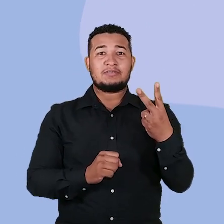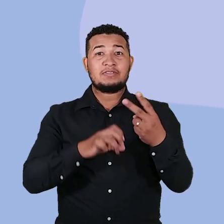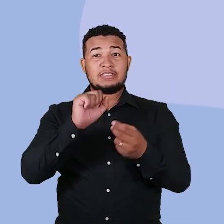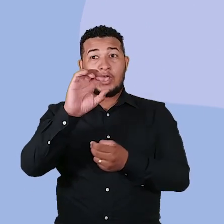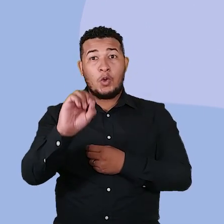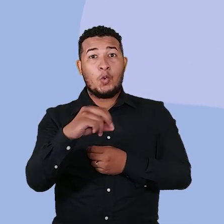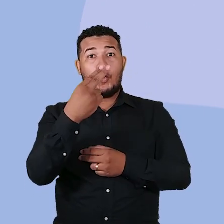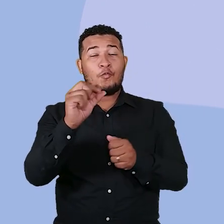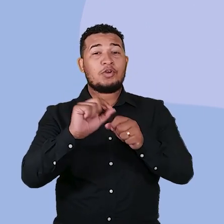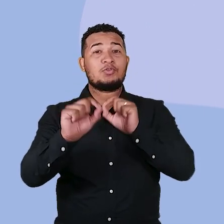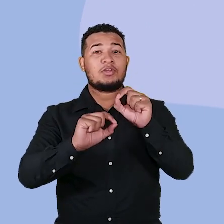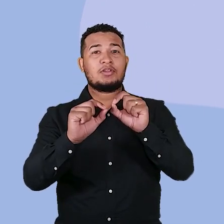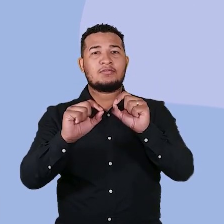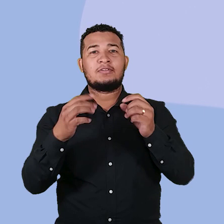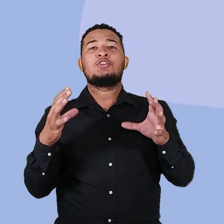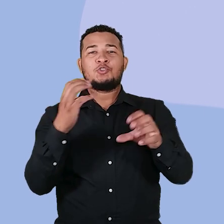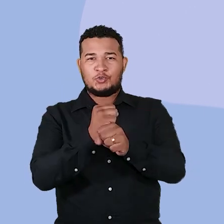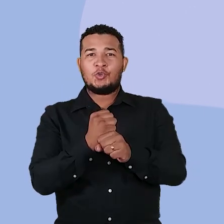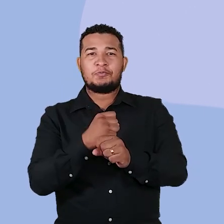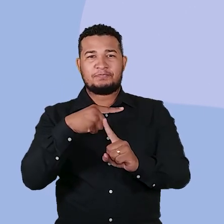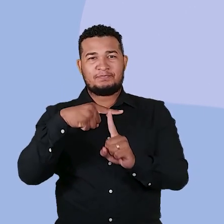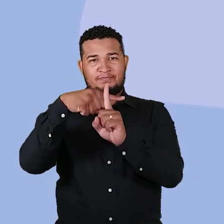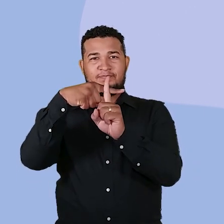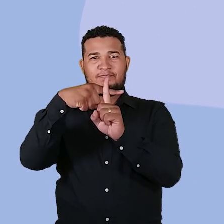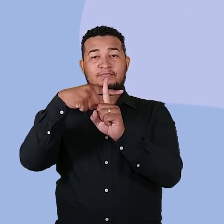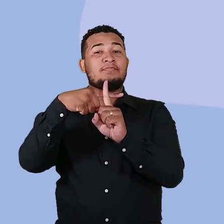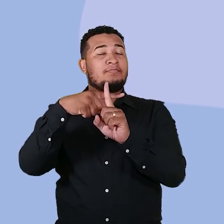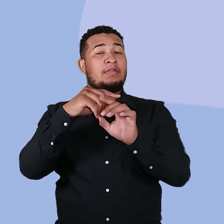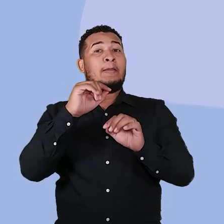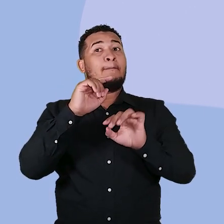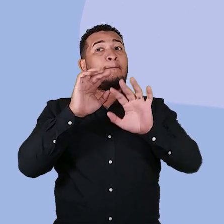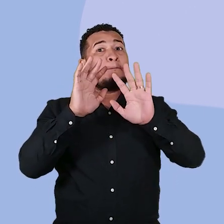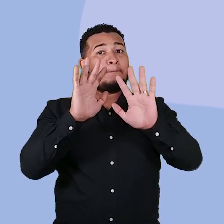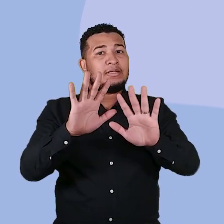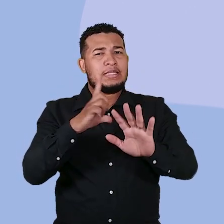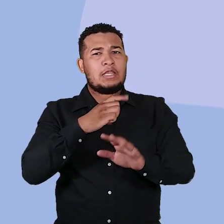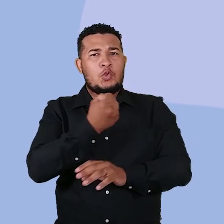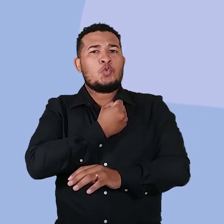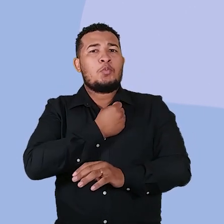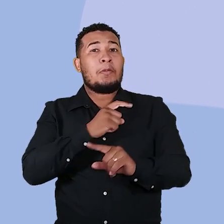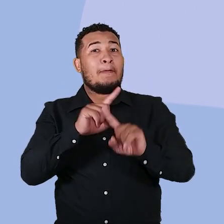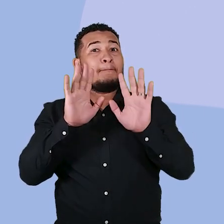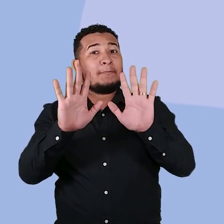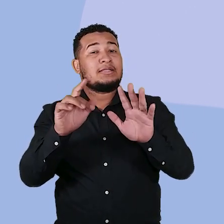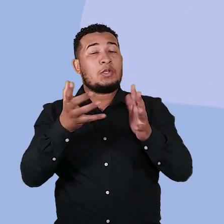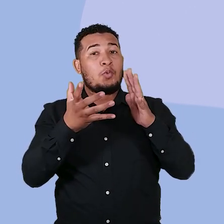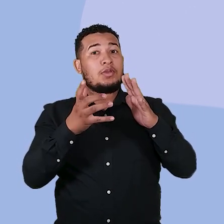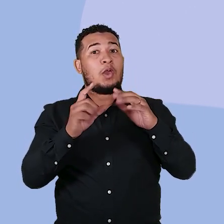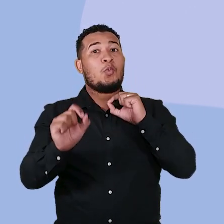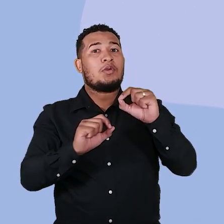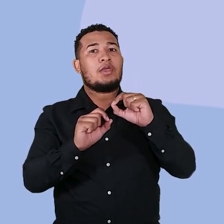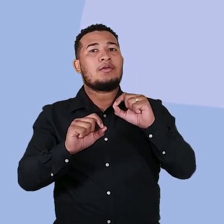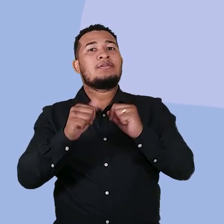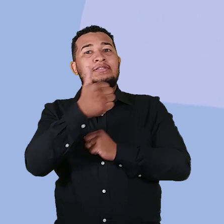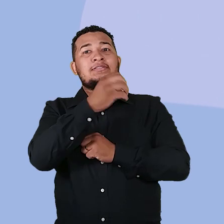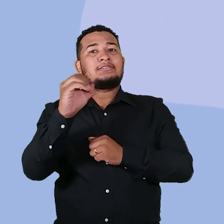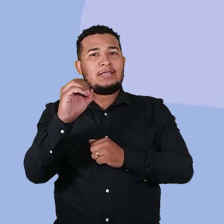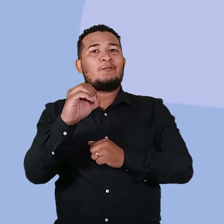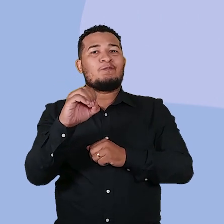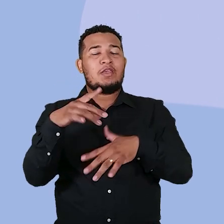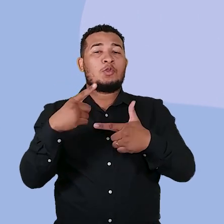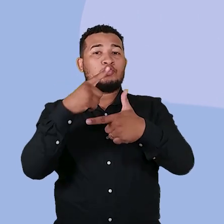ou você soma somando você encontra esse número mas eu quero denominador